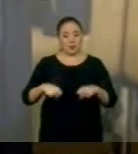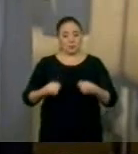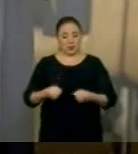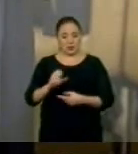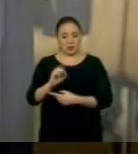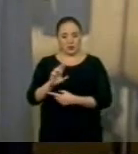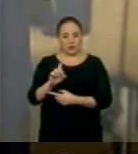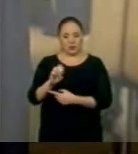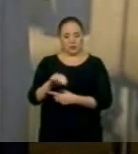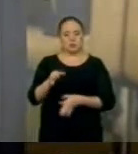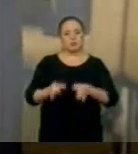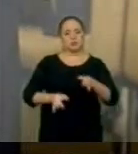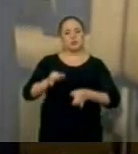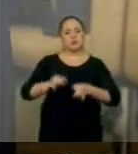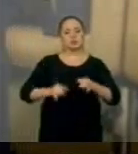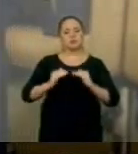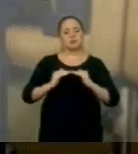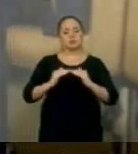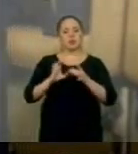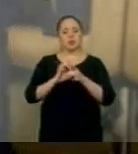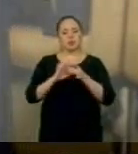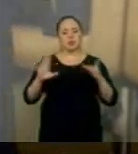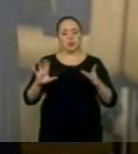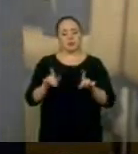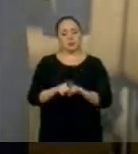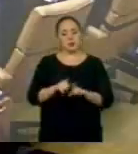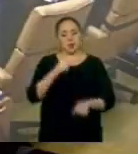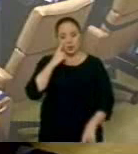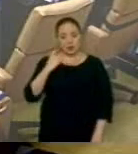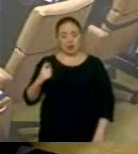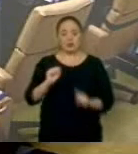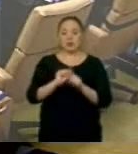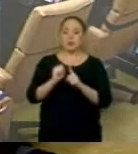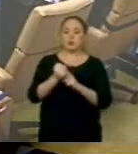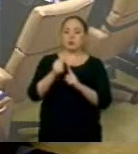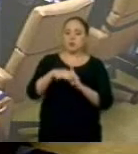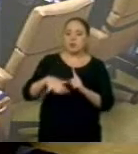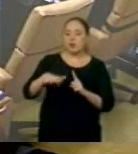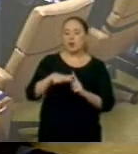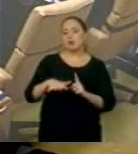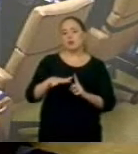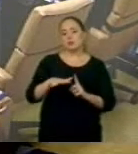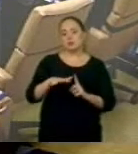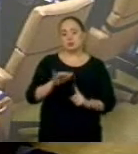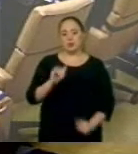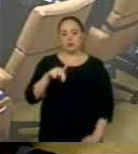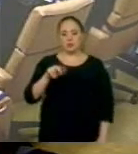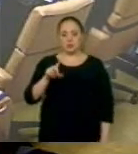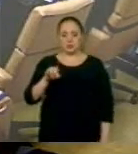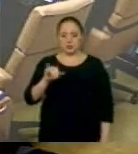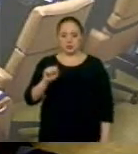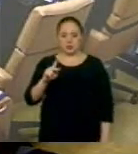jurídica, do regime democrático e dos interesses sociais individuais indisponíveis, o principal